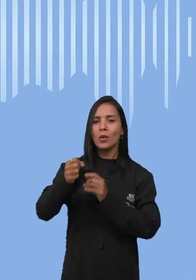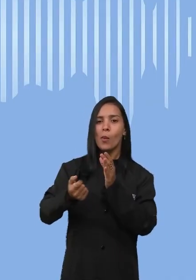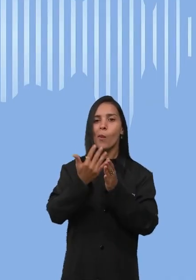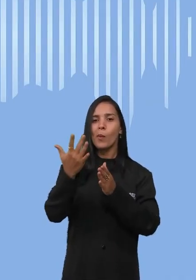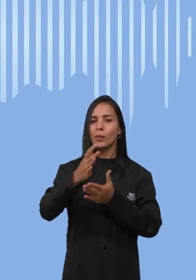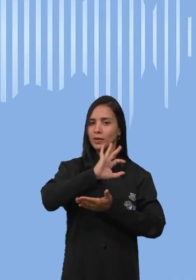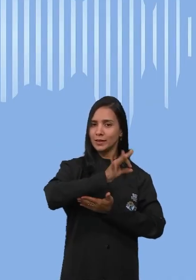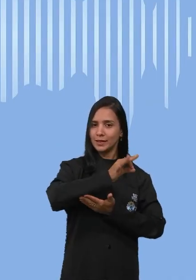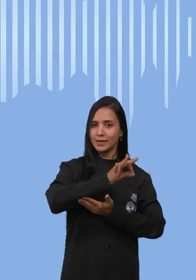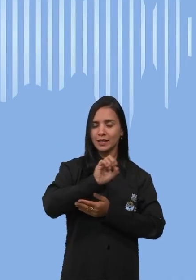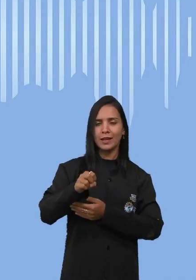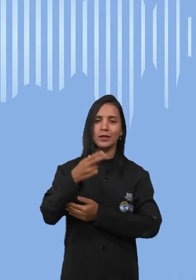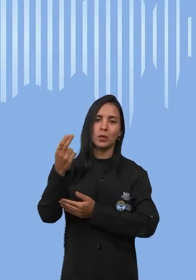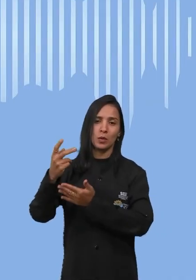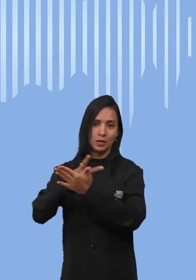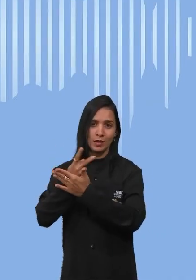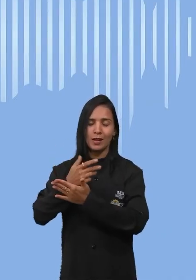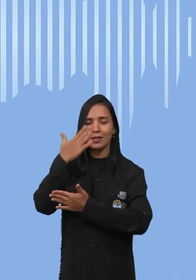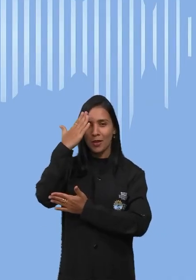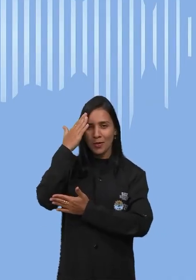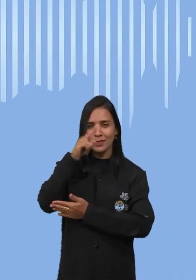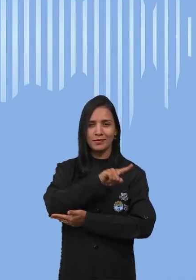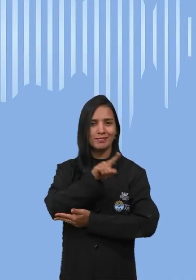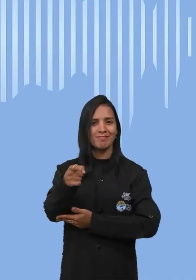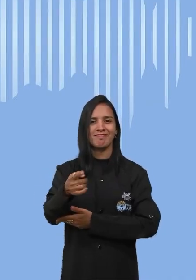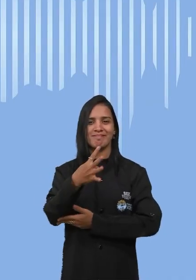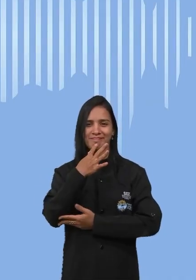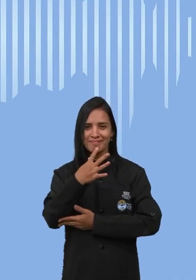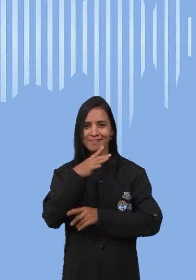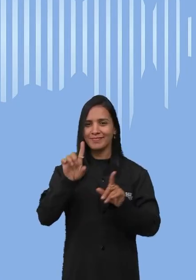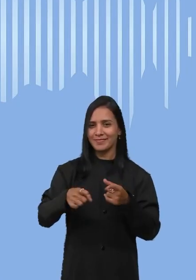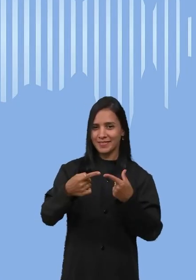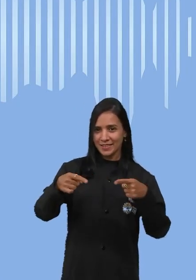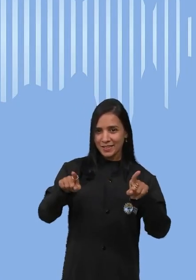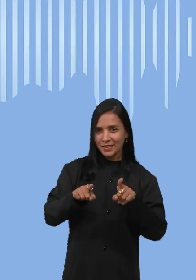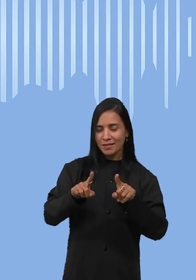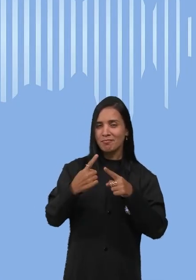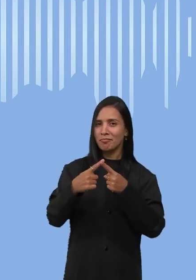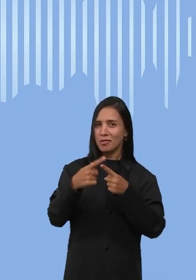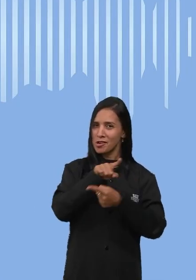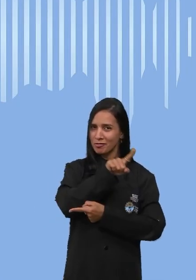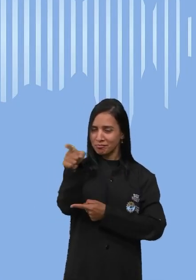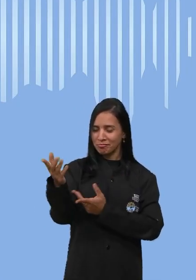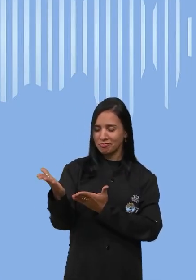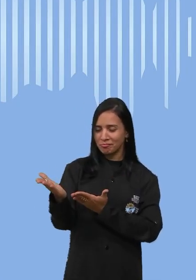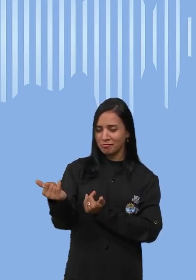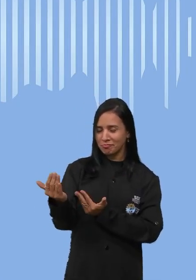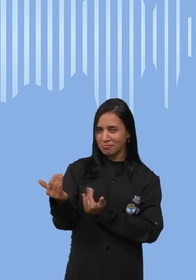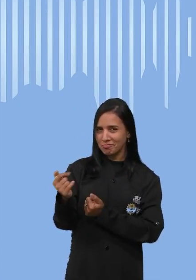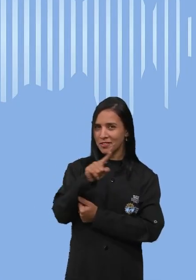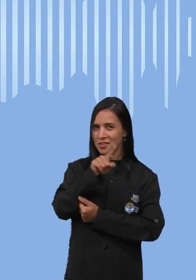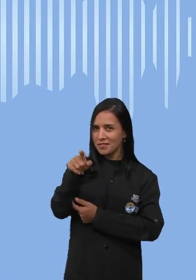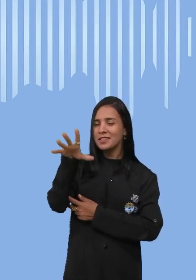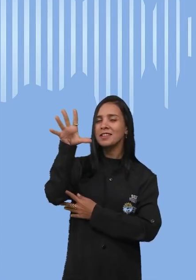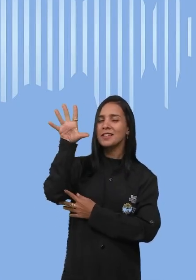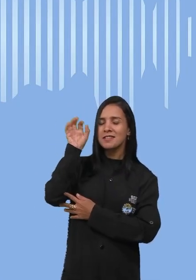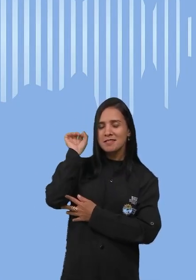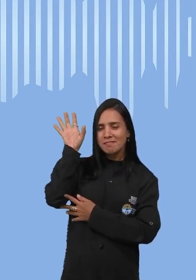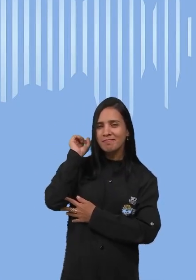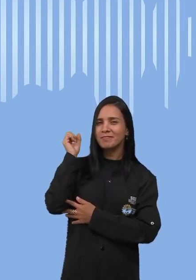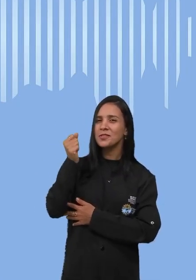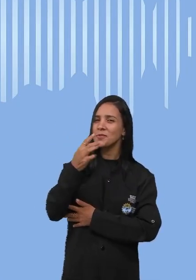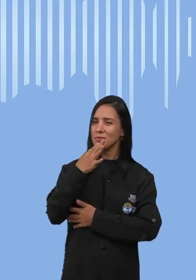que sobre música você sabe muito aí, porque qual é o jovem que não ouve música, né?